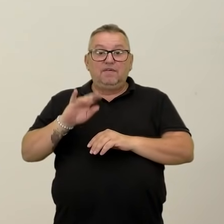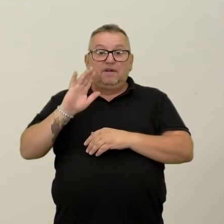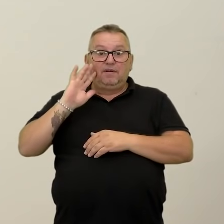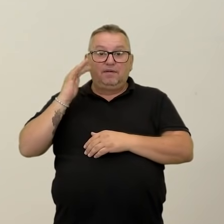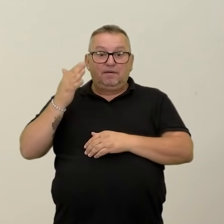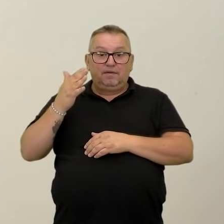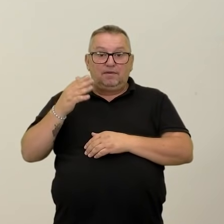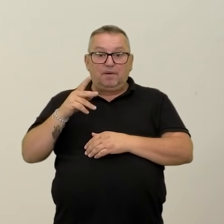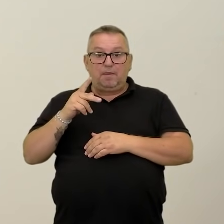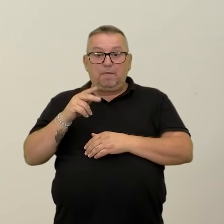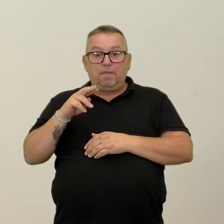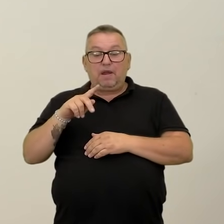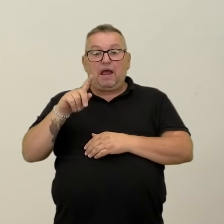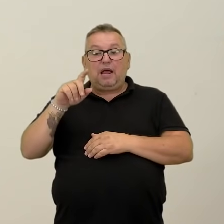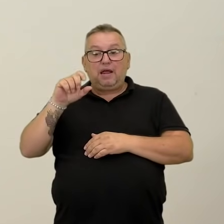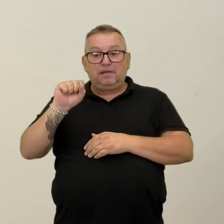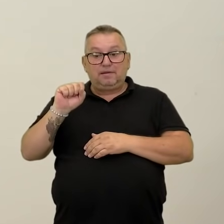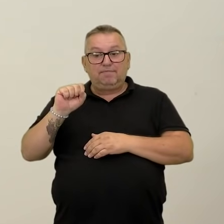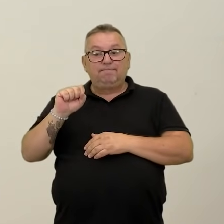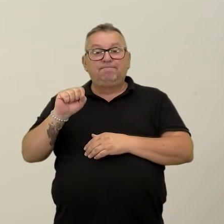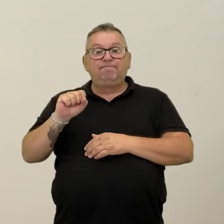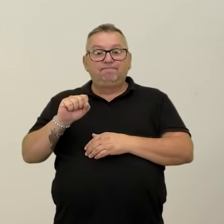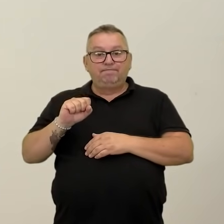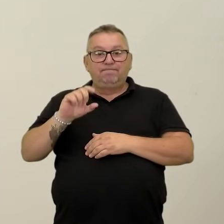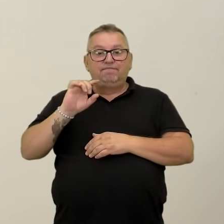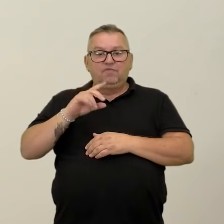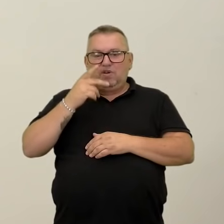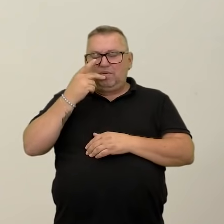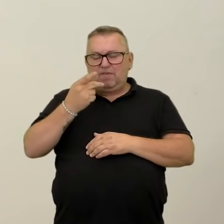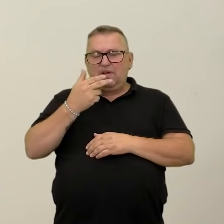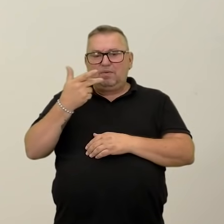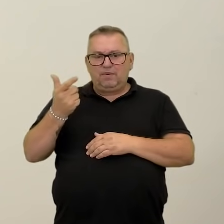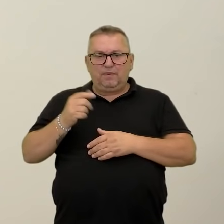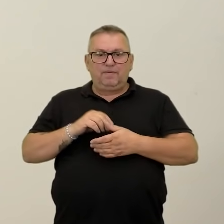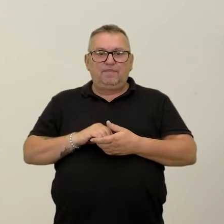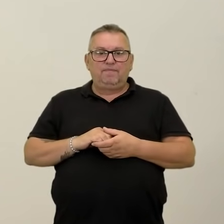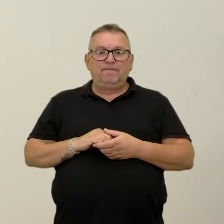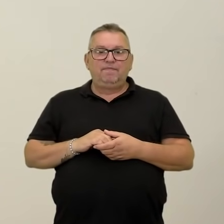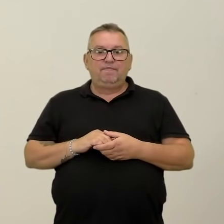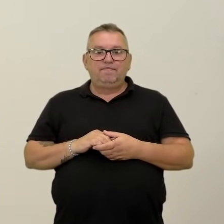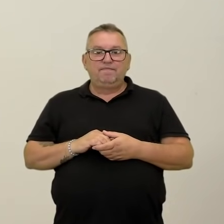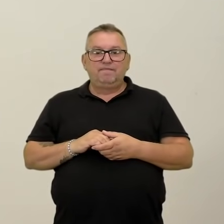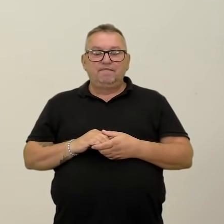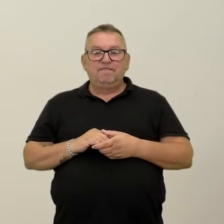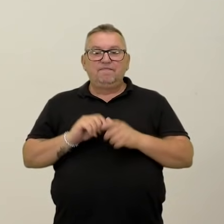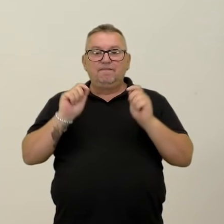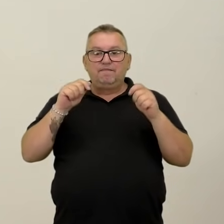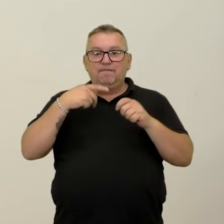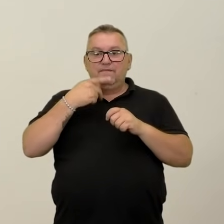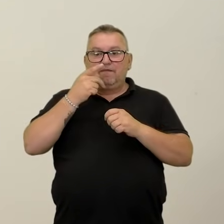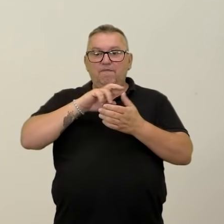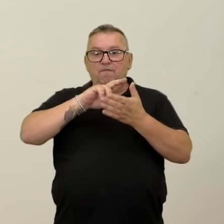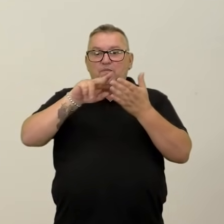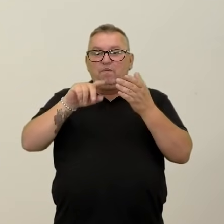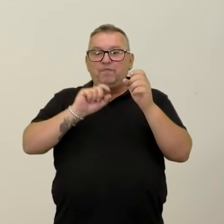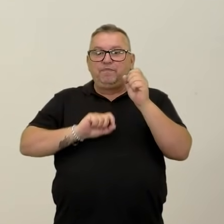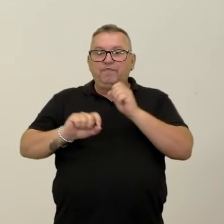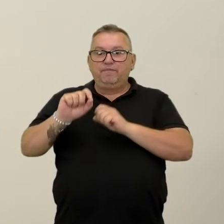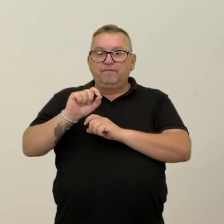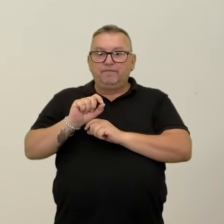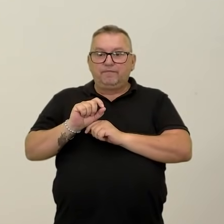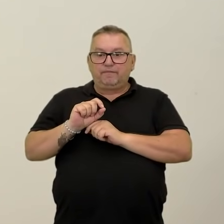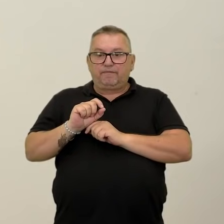vai acontecer pragas agrícolas novos né só para citar uma coisa Tá bom a gente poderia falar de muitas outras coisas